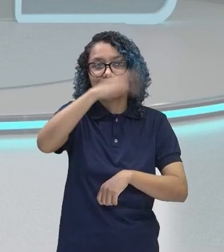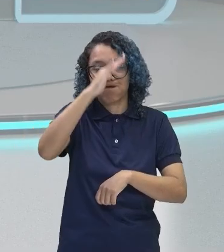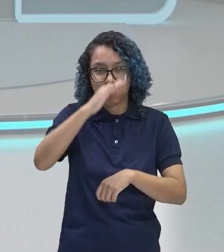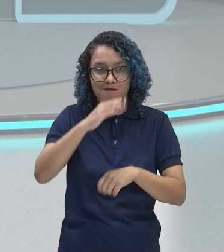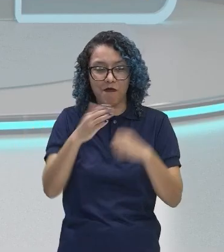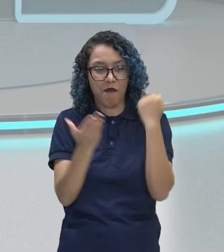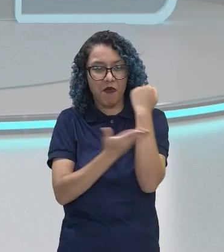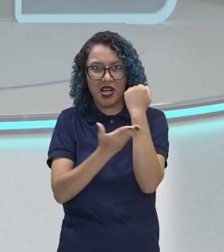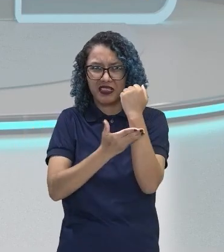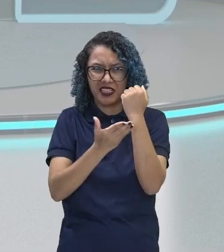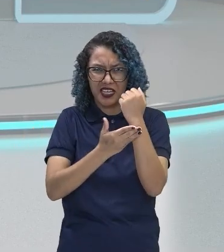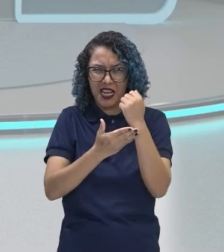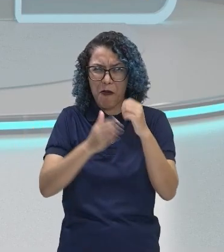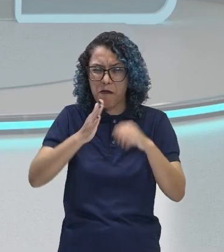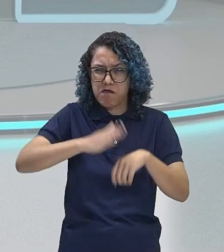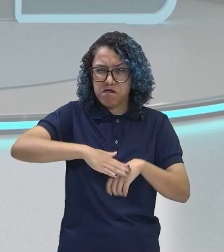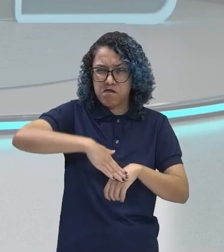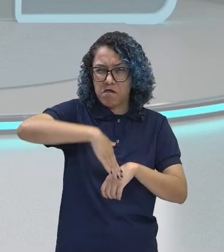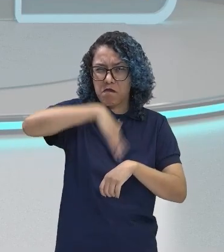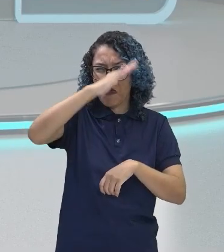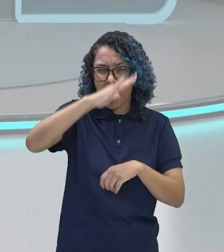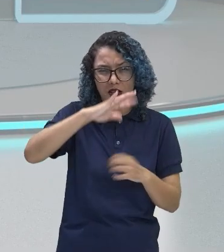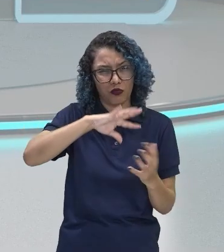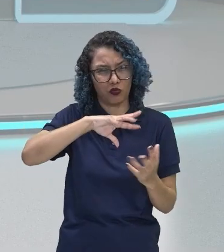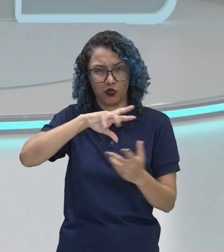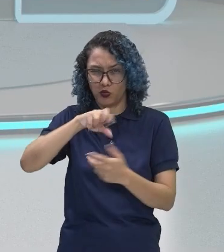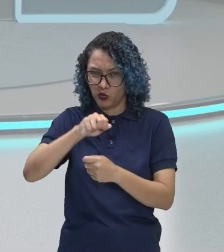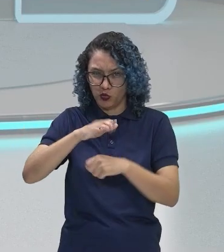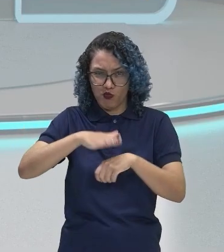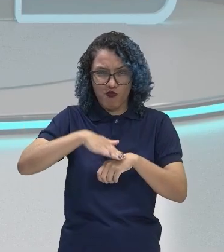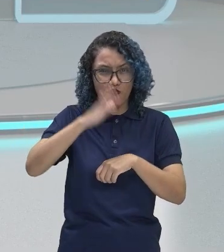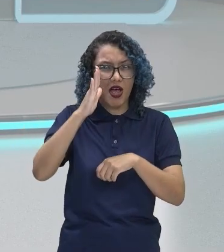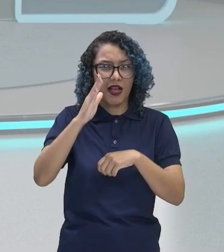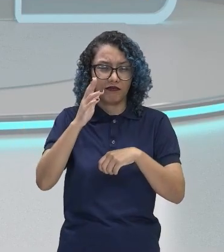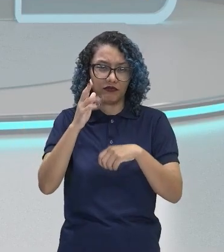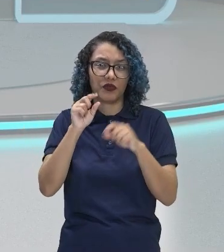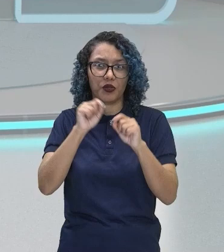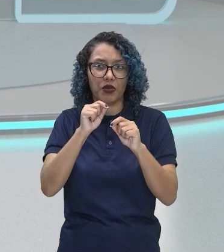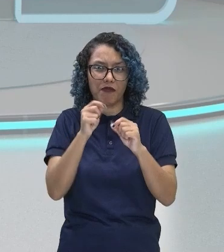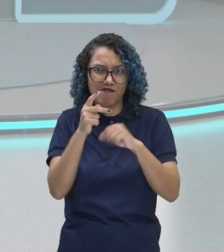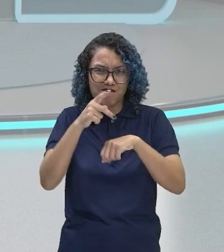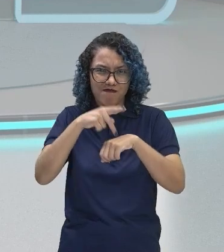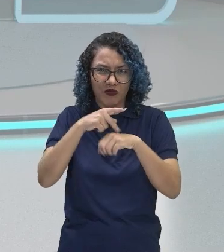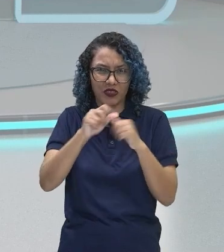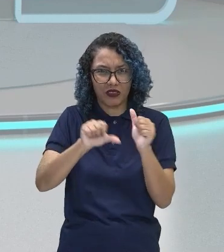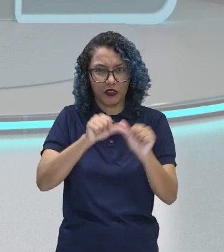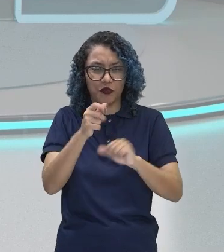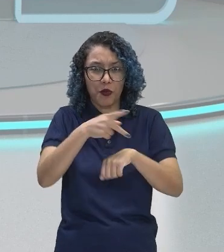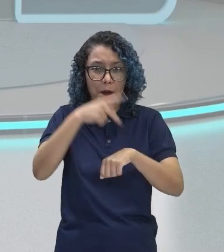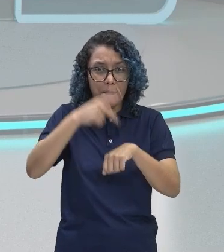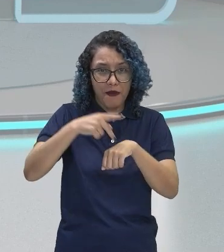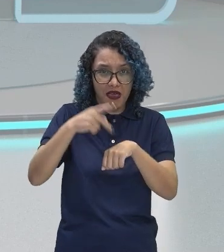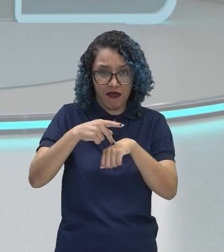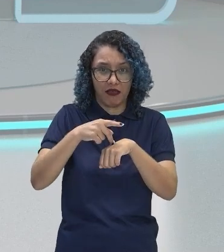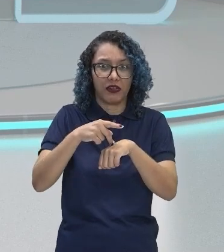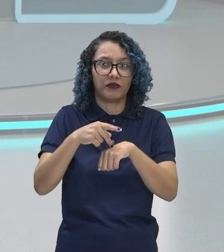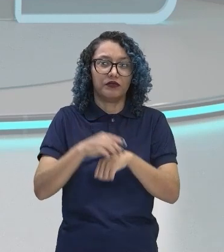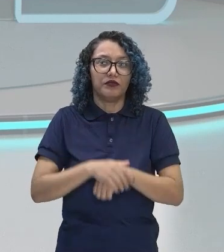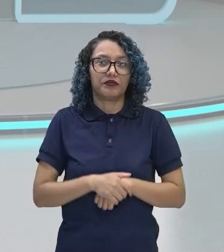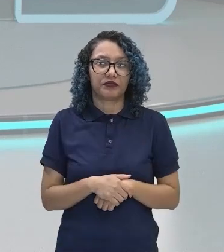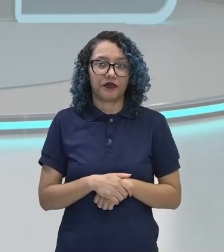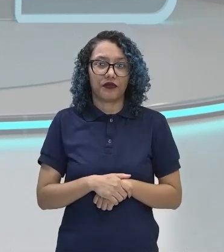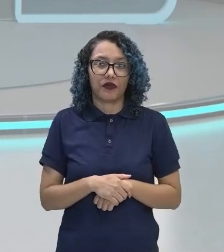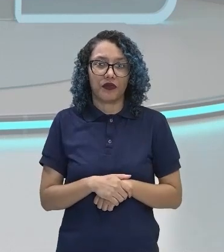do mundo. Então não tem comparação. É um adjetivo sendo utilizado na sua forma extrema, ou seja, que não tem